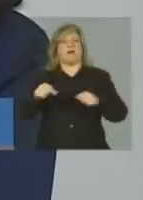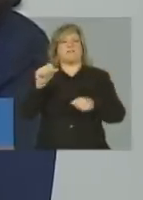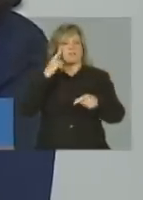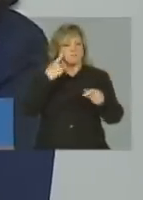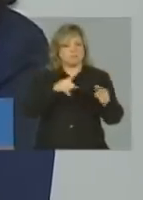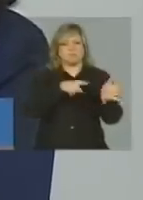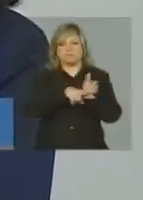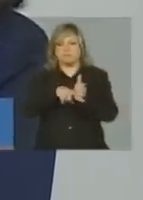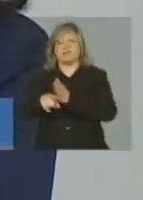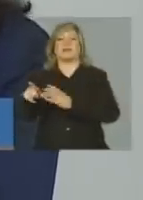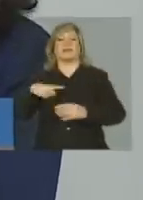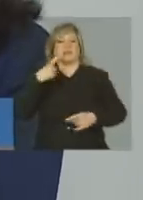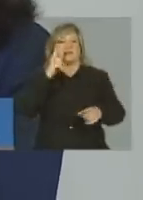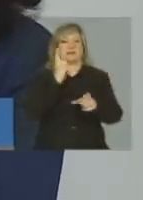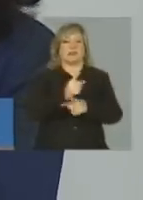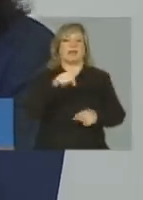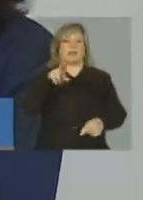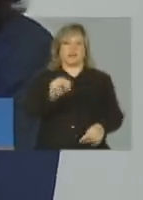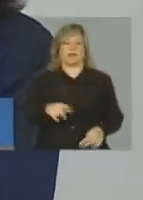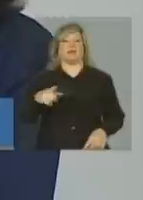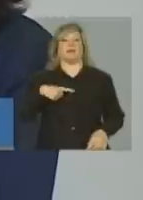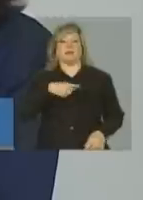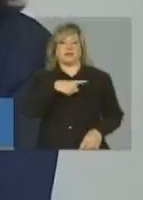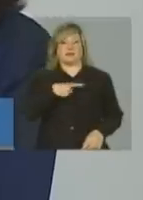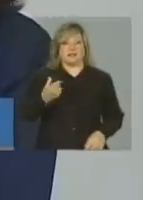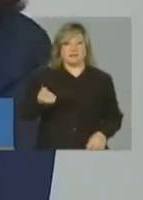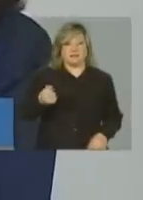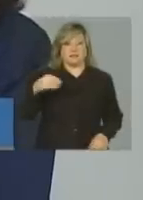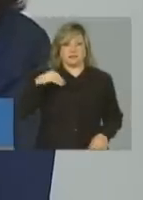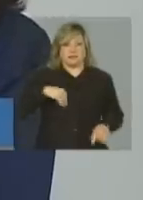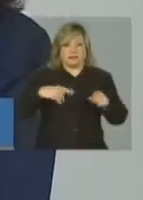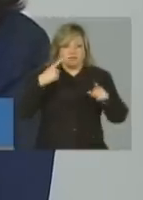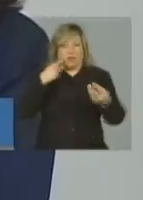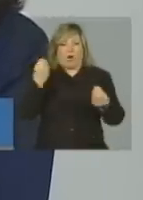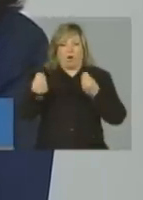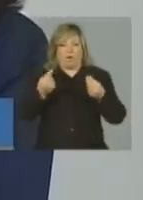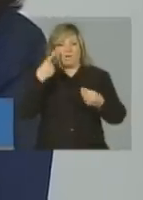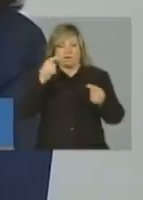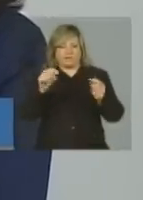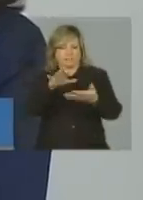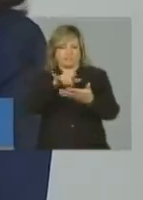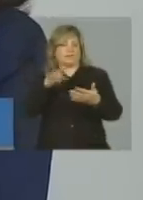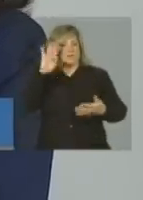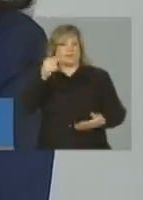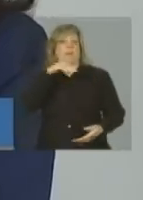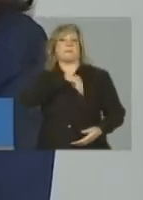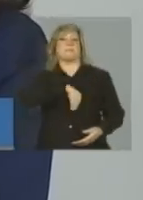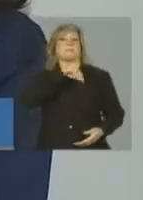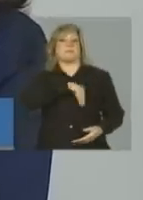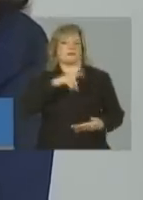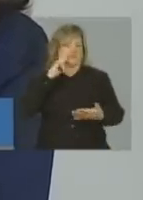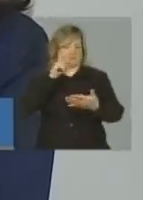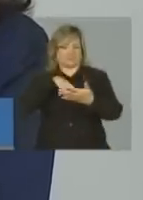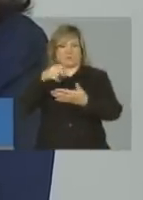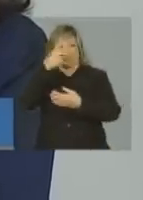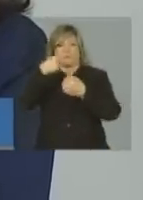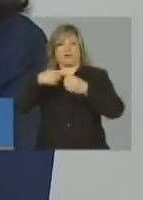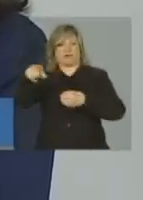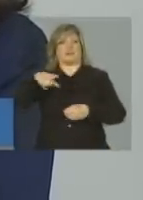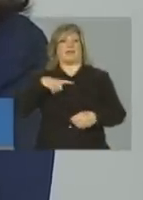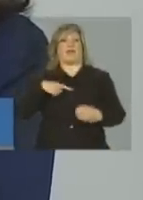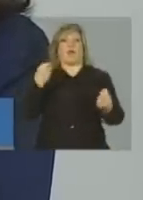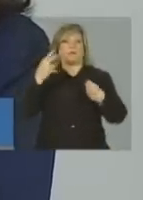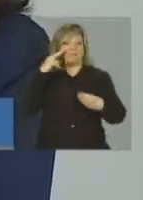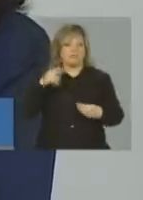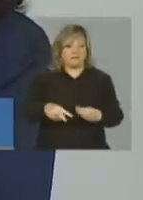batimento e identificar quem tem renda, porque a renda é facilmente também checada dentro da prefeitura, e que está recebendo o programa